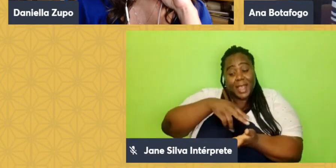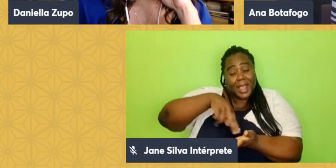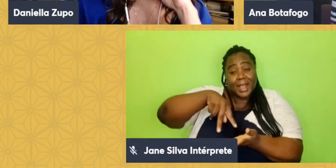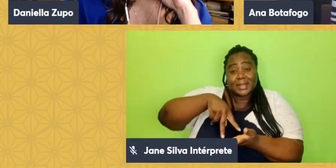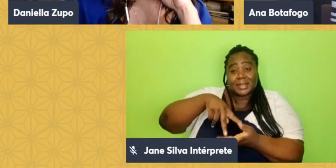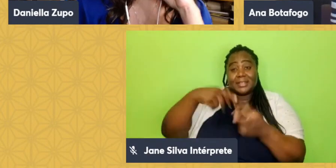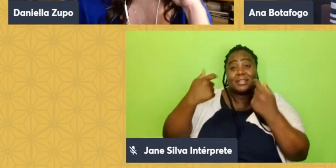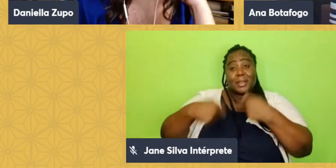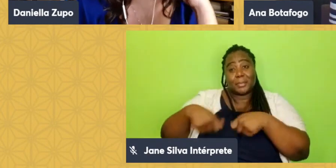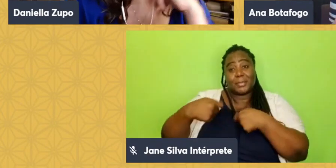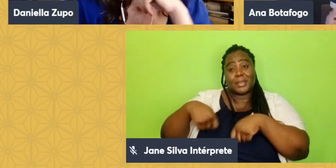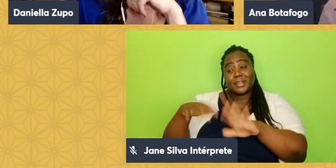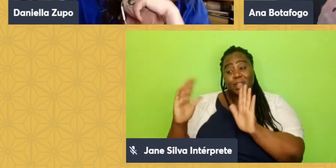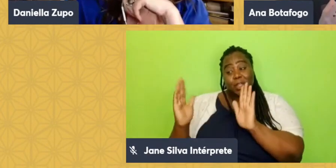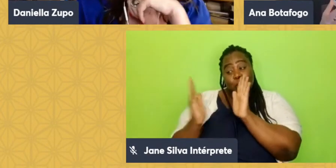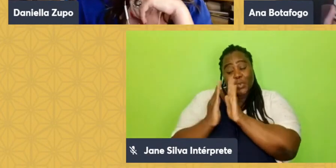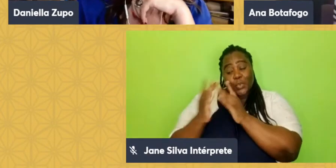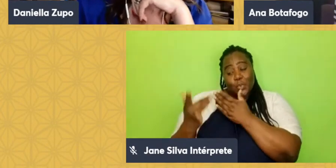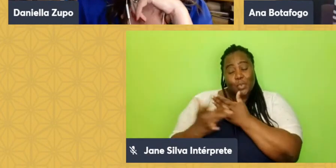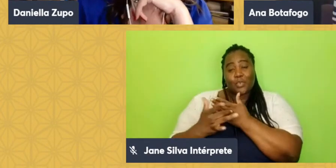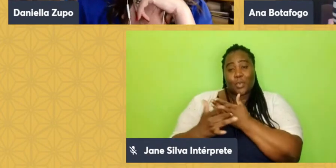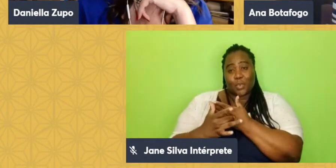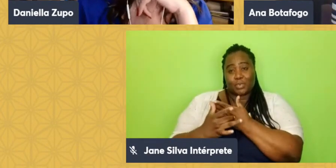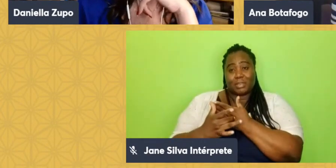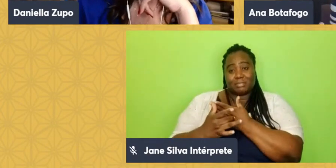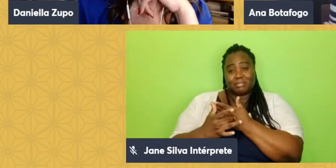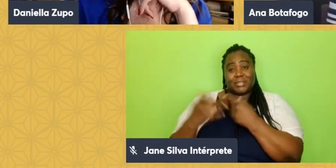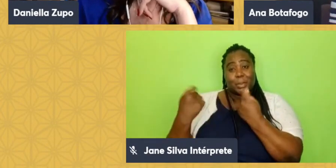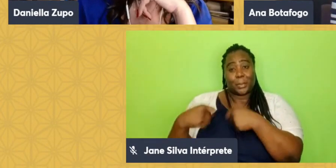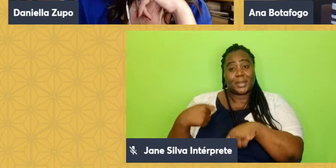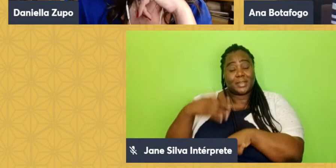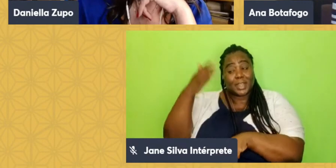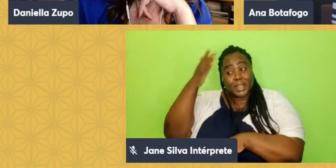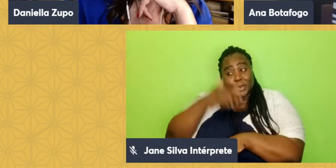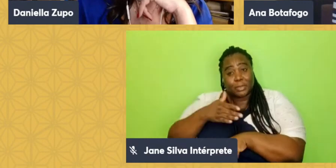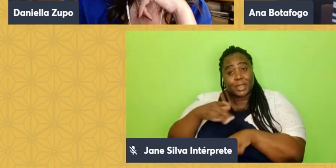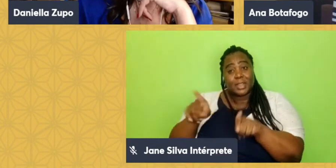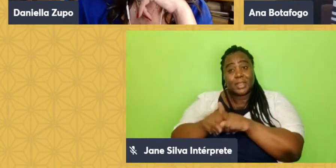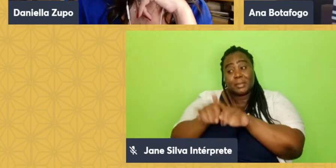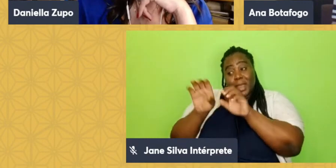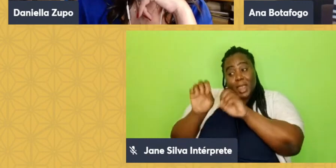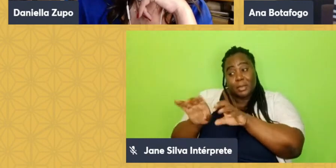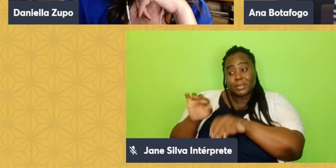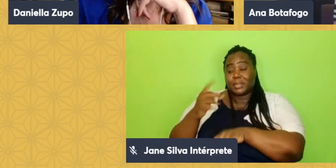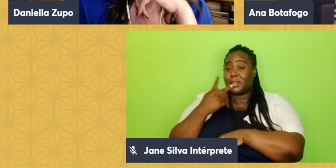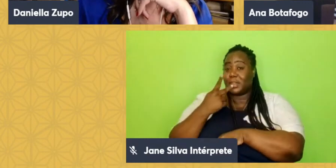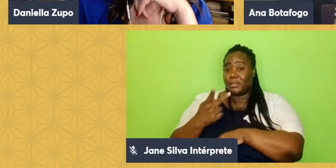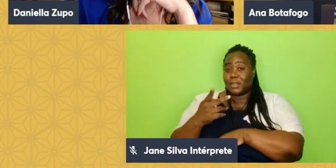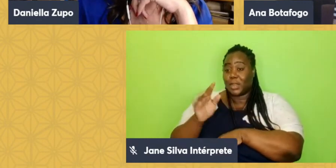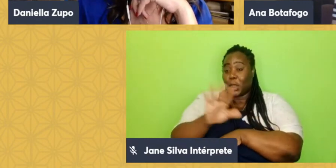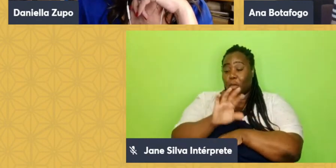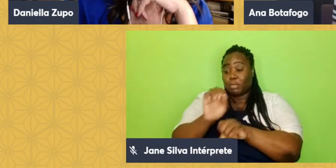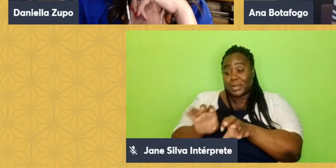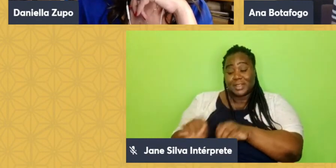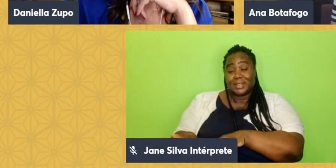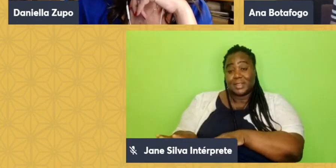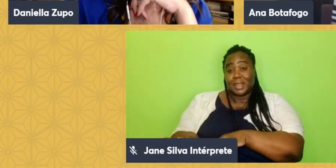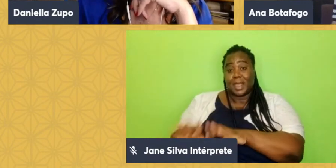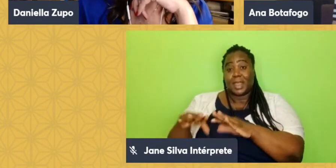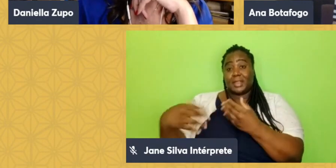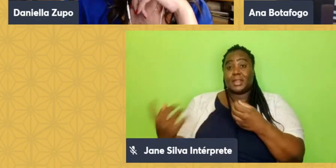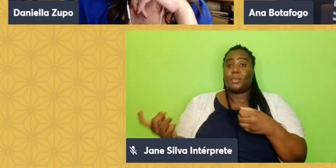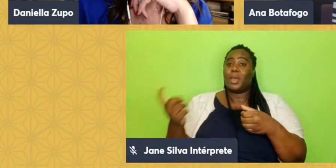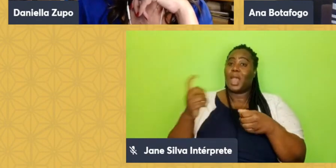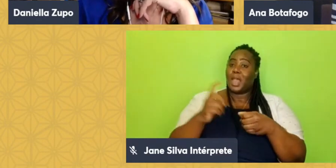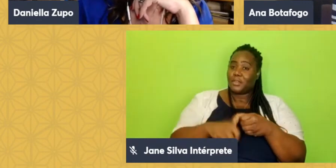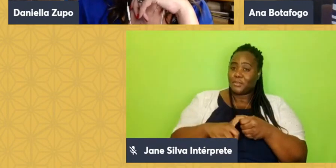desse contato físico e precisa dessa desse presencial até para ensinar como você tá falando para os alunos Então essa